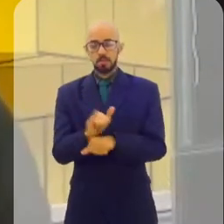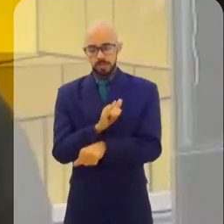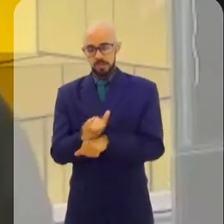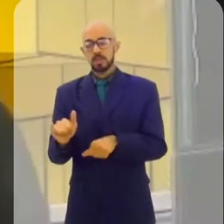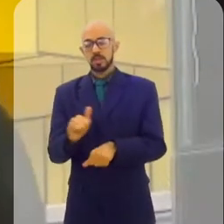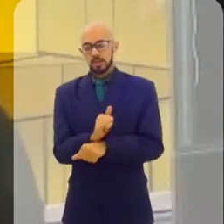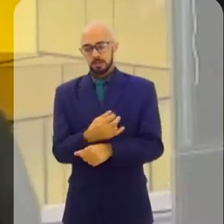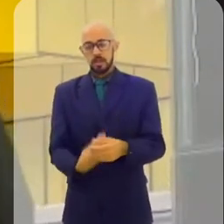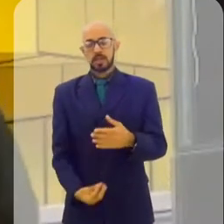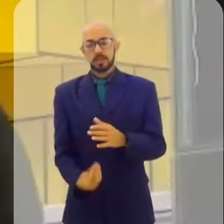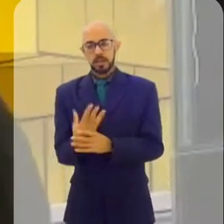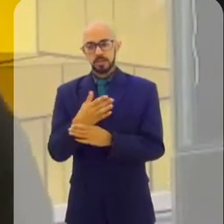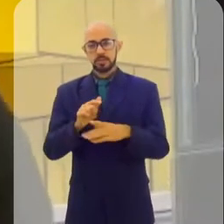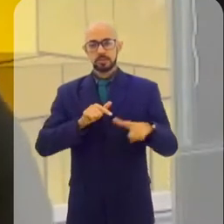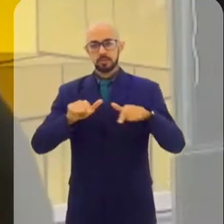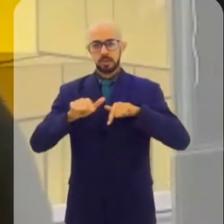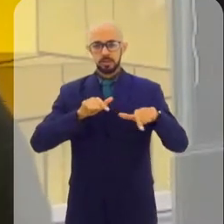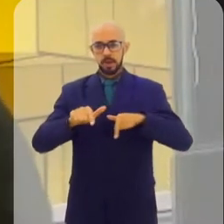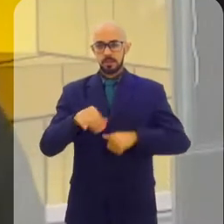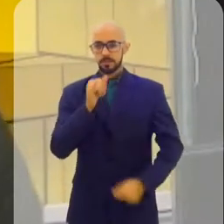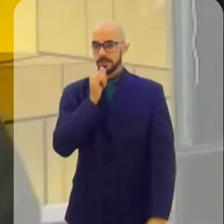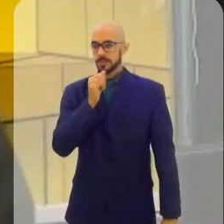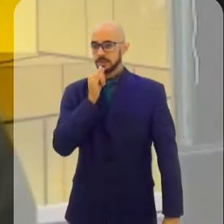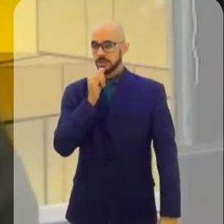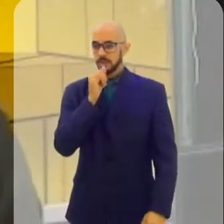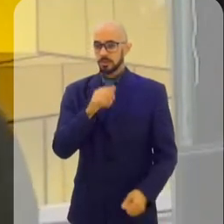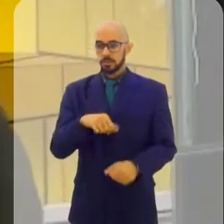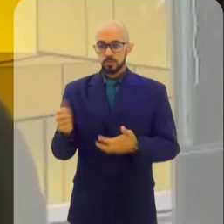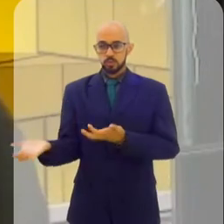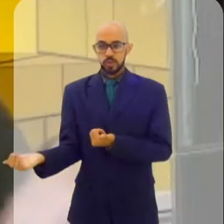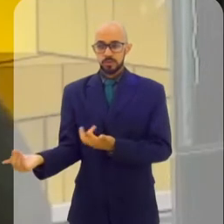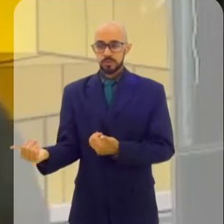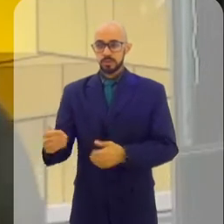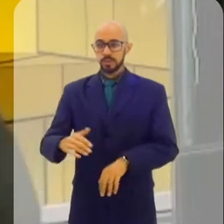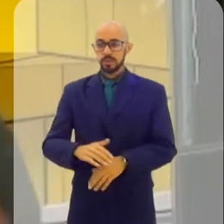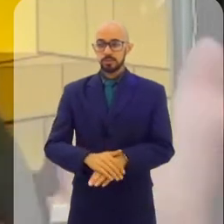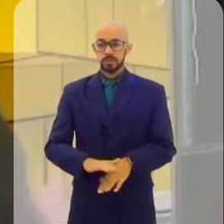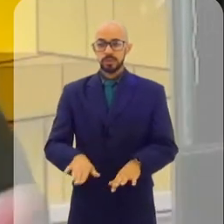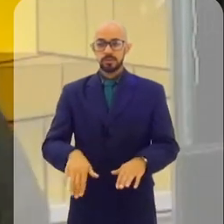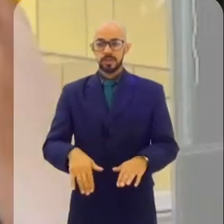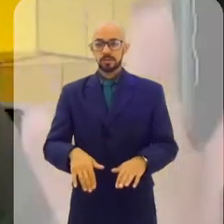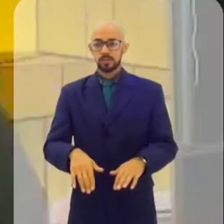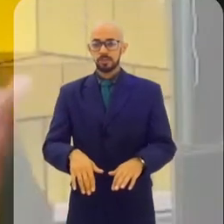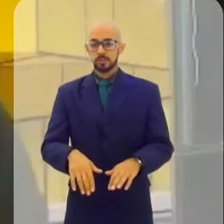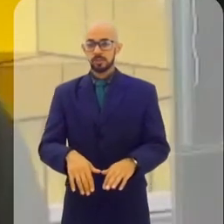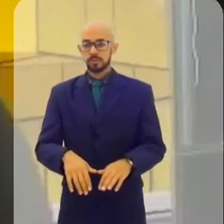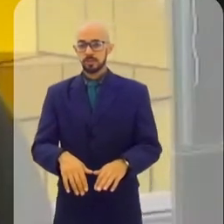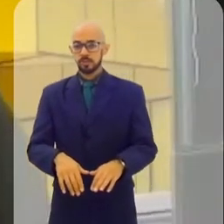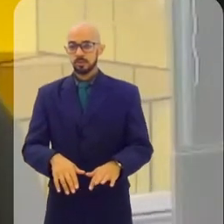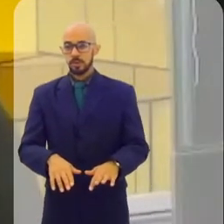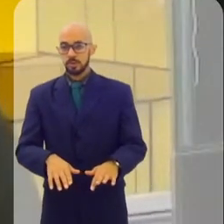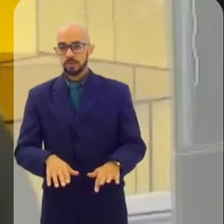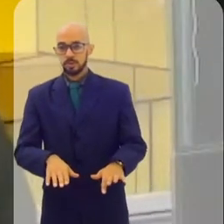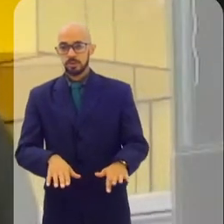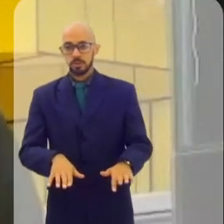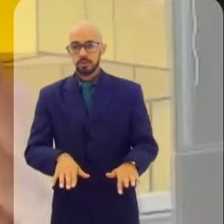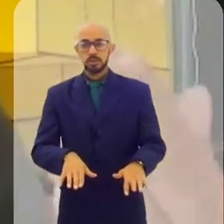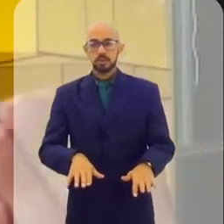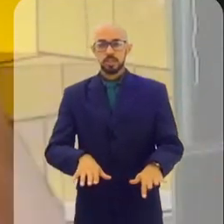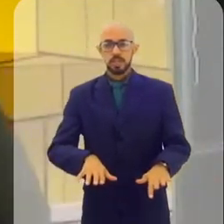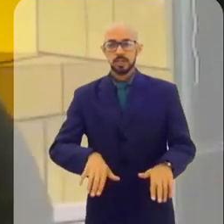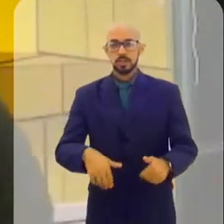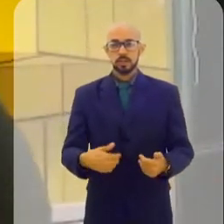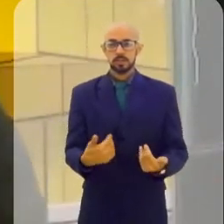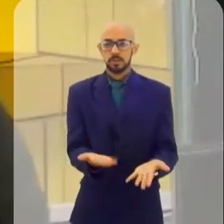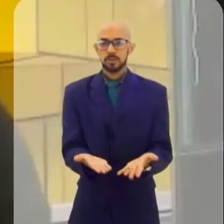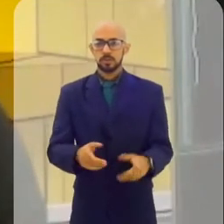sim, para a geração de emprego, por exemplo, para os jovens, tanto no Rio de Janeiro quanto no Brasil como um todo, né? Então, se a